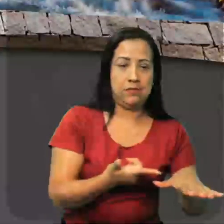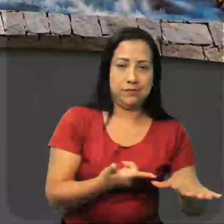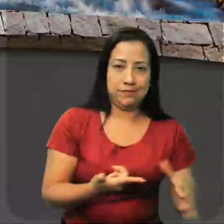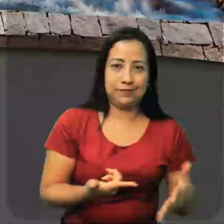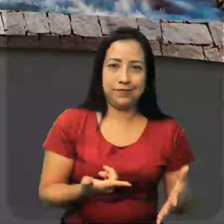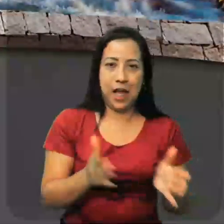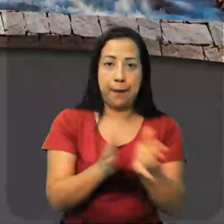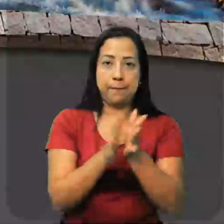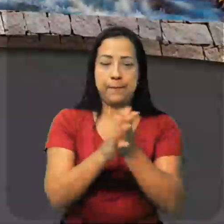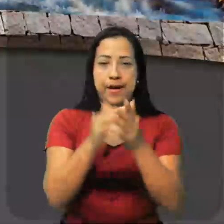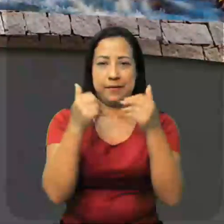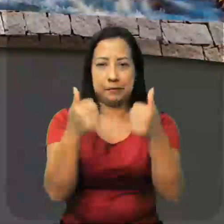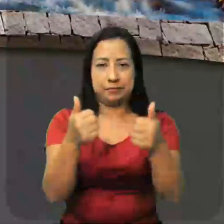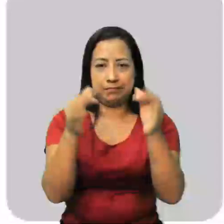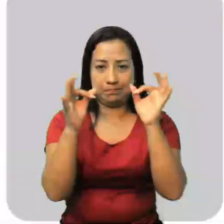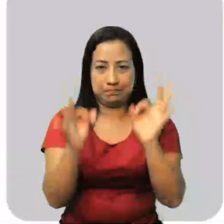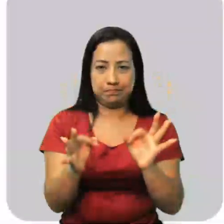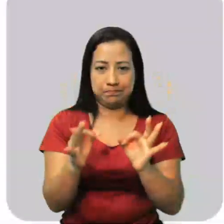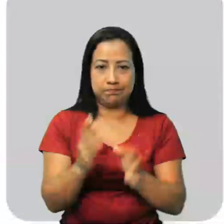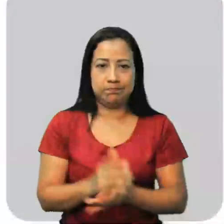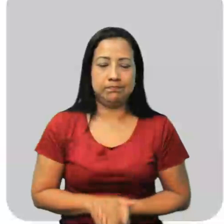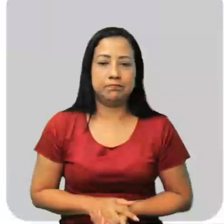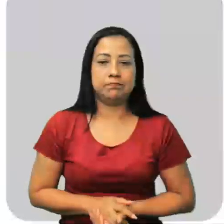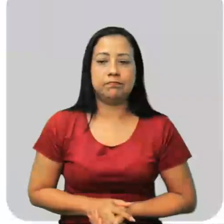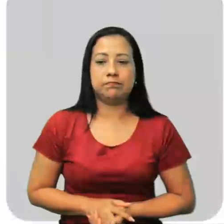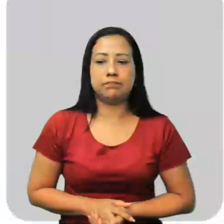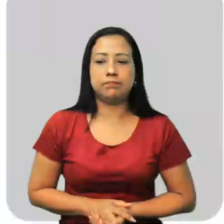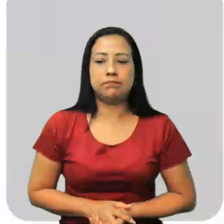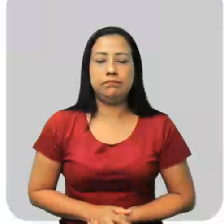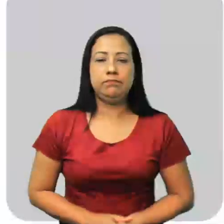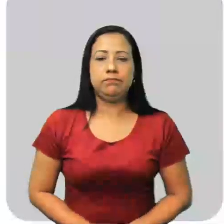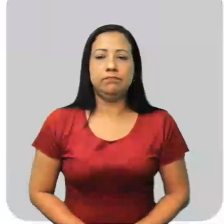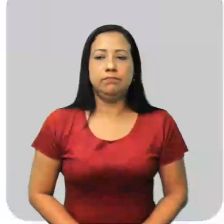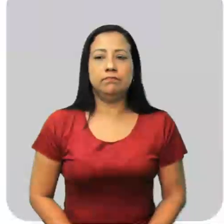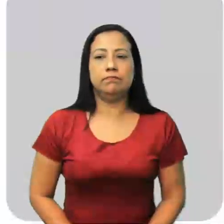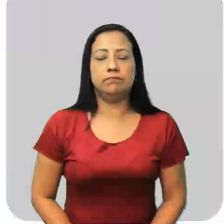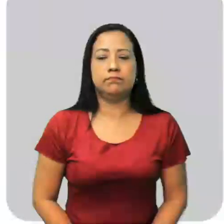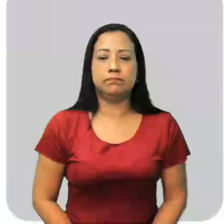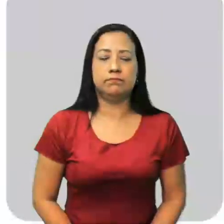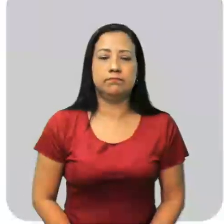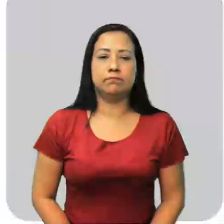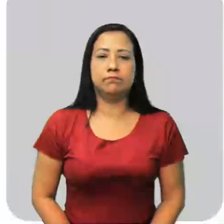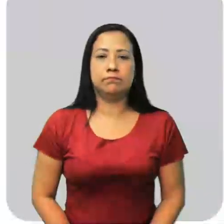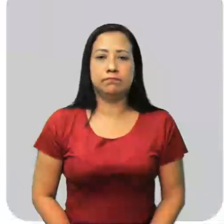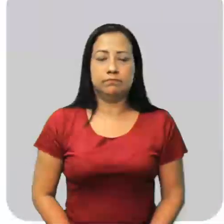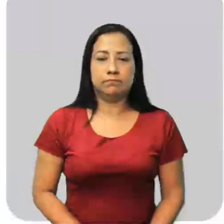Parabéns, vocês são top da balada. Olha aí, ó. Ok?